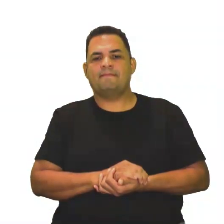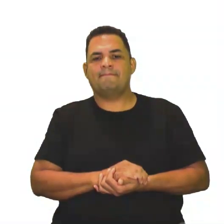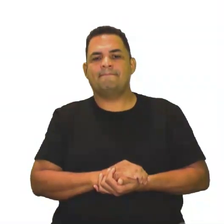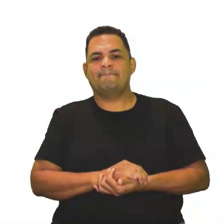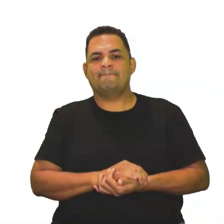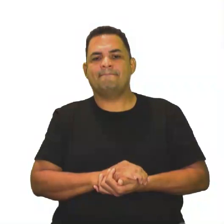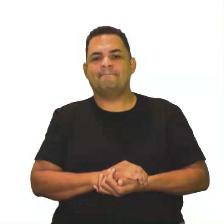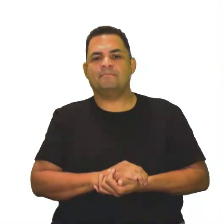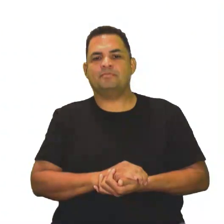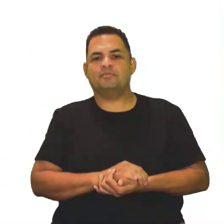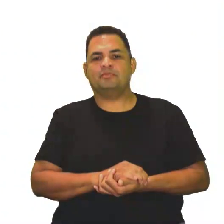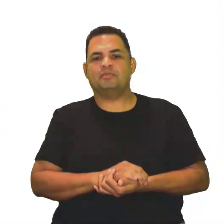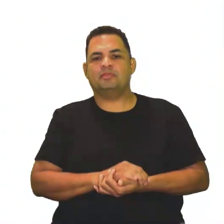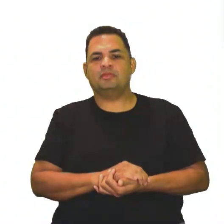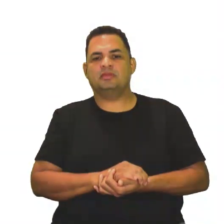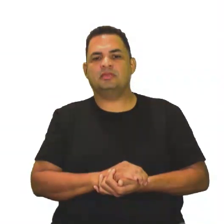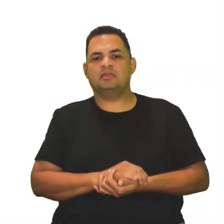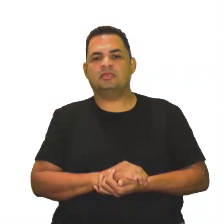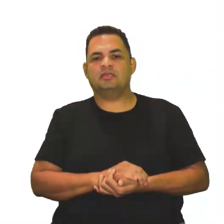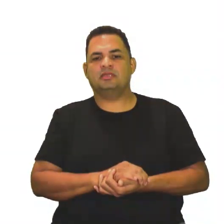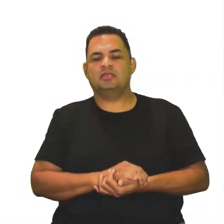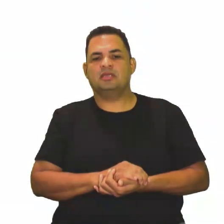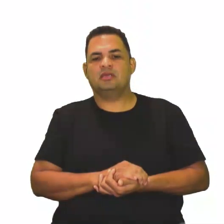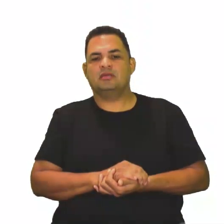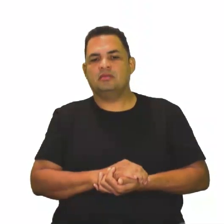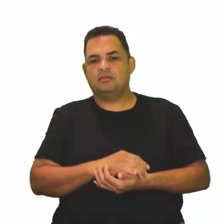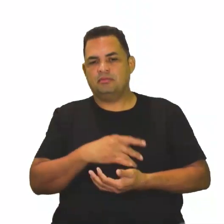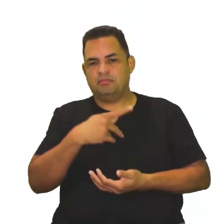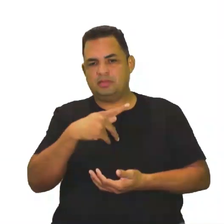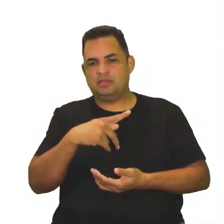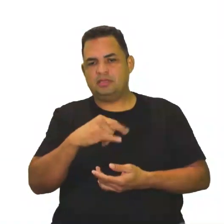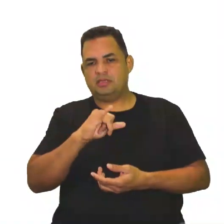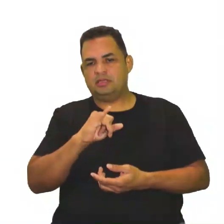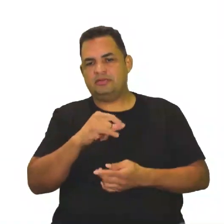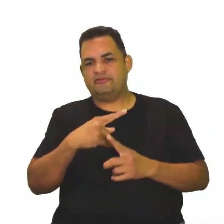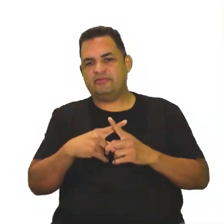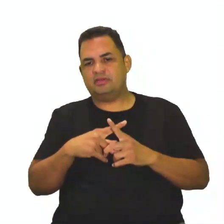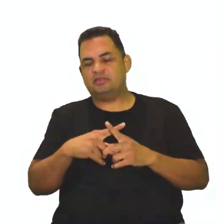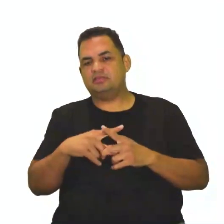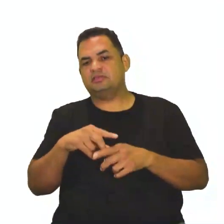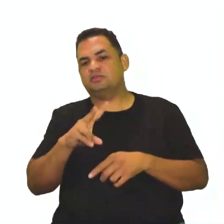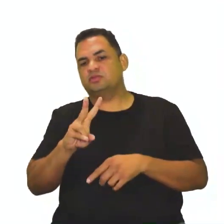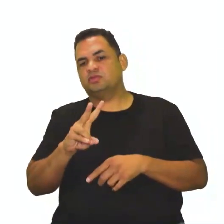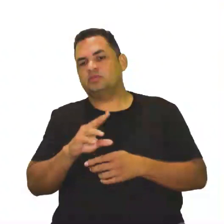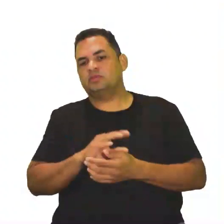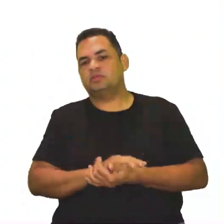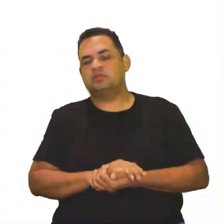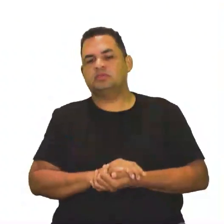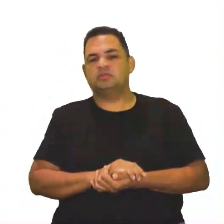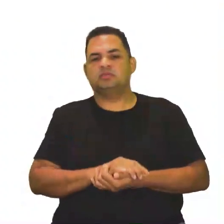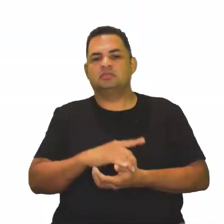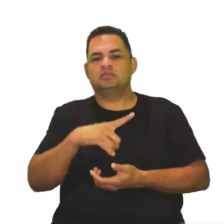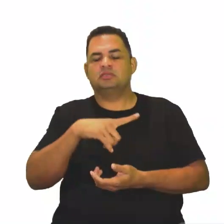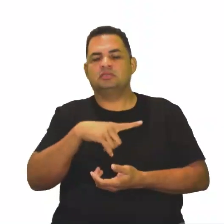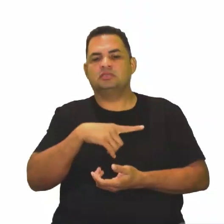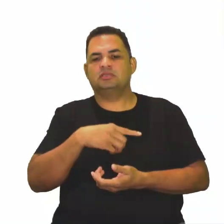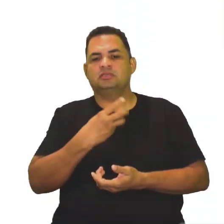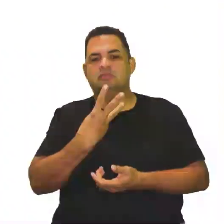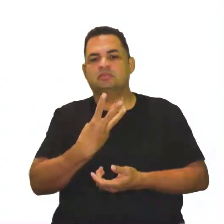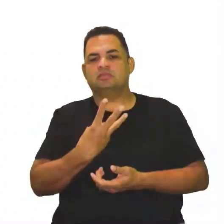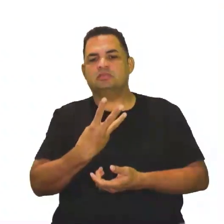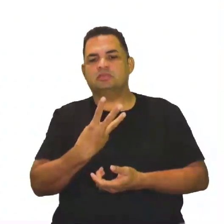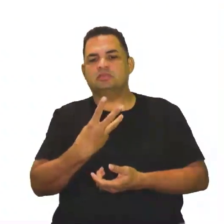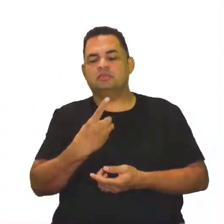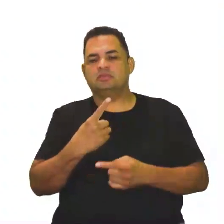faz pio, corrente vezes tensão. Então tá ali, você vai ter 3